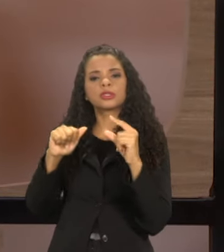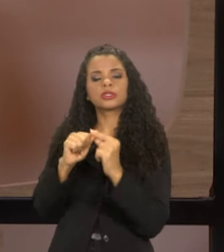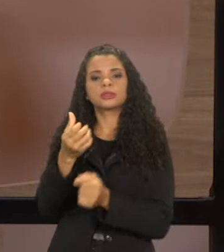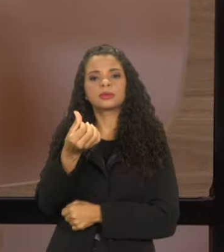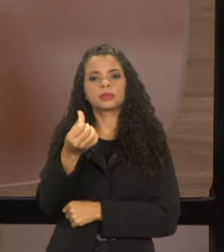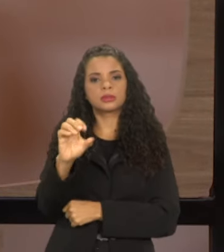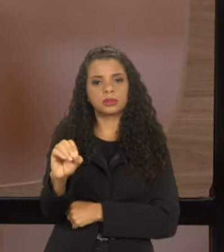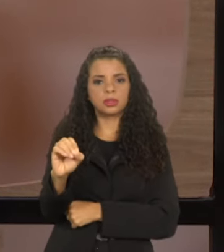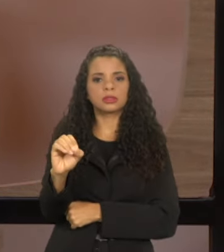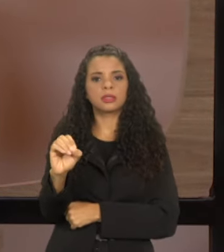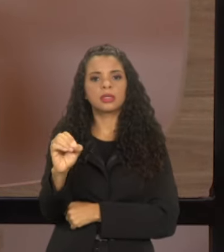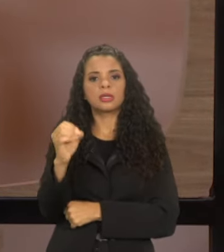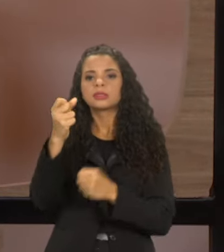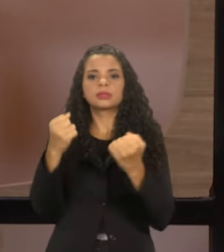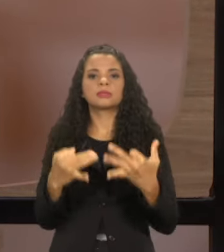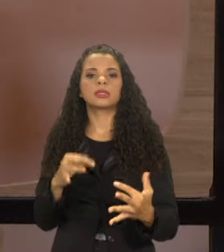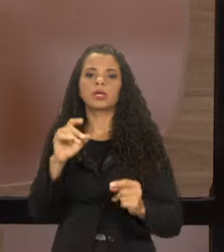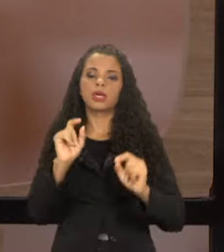Federal. Então diz assim,